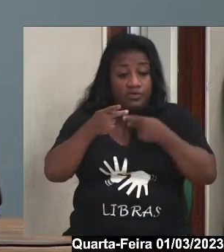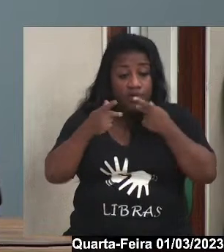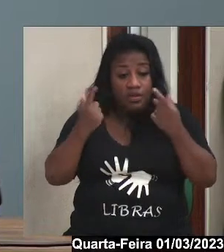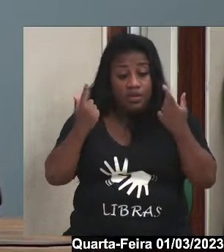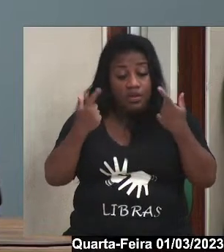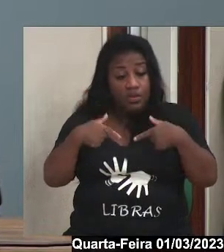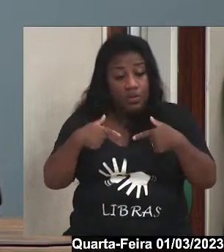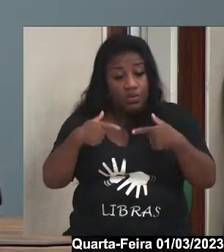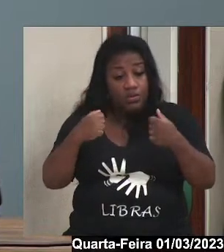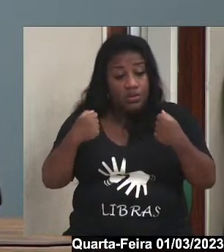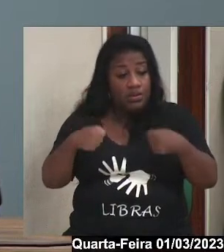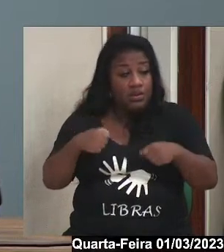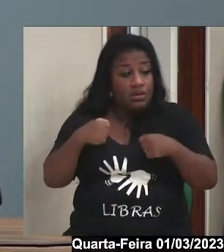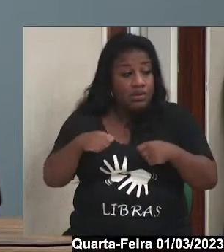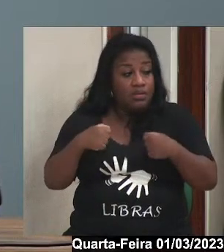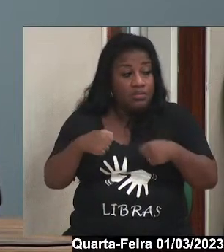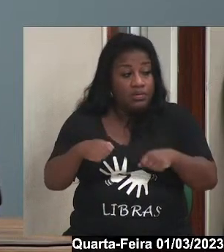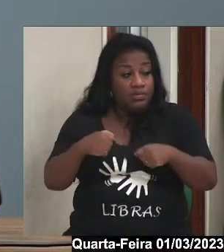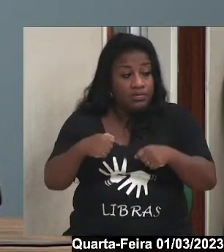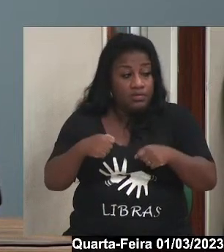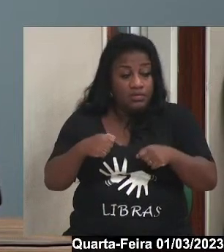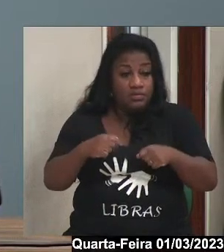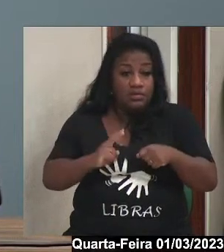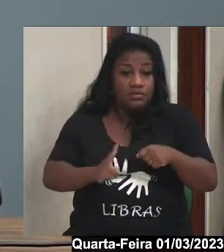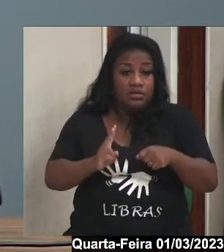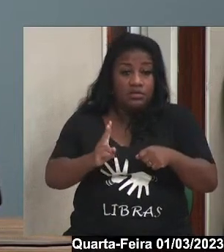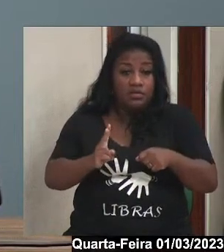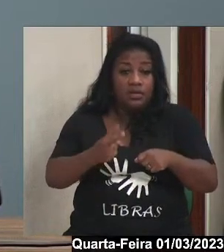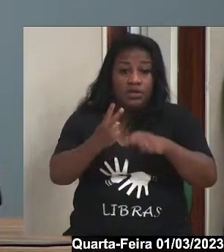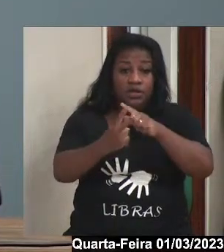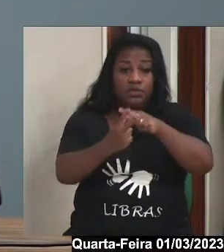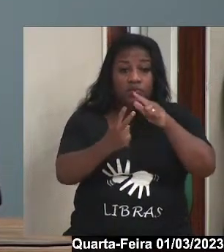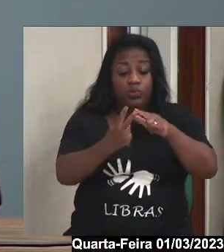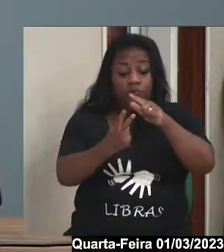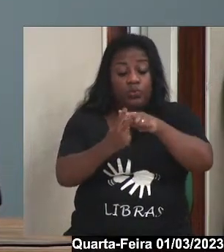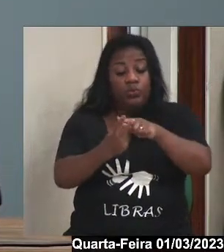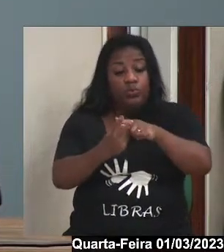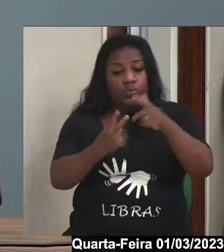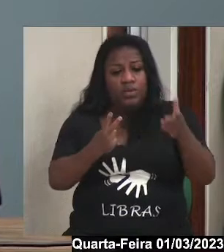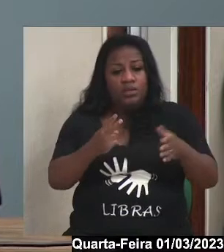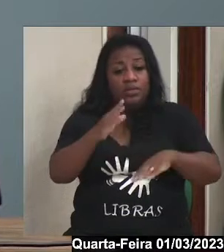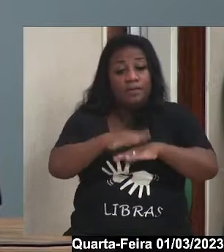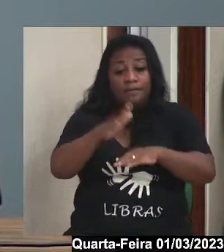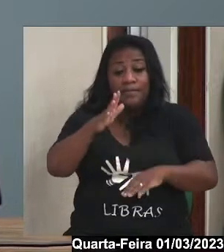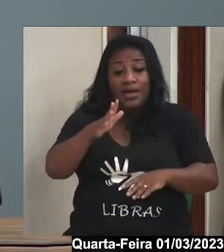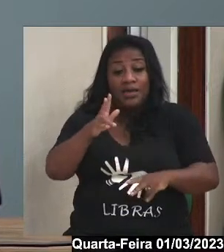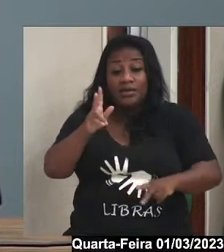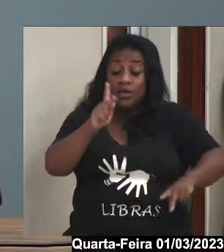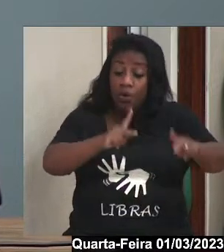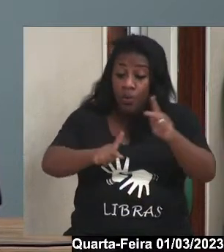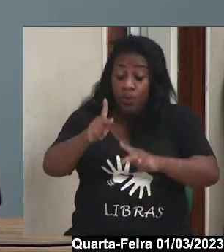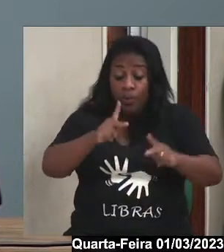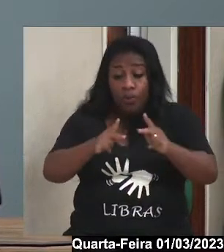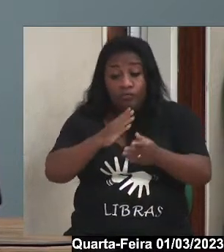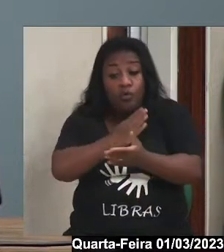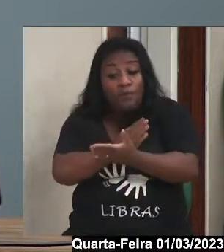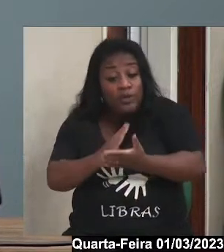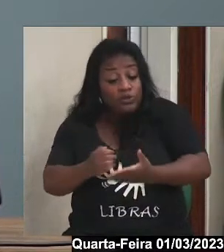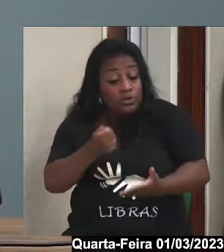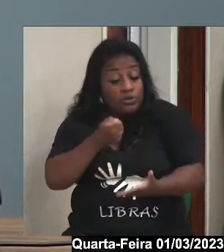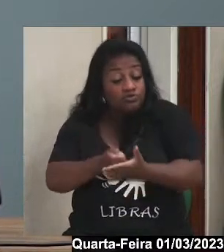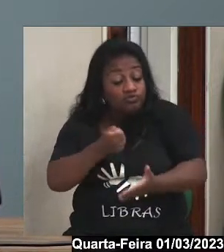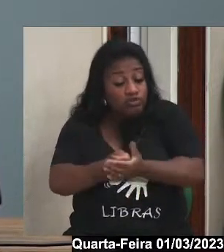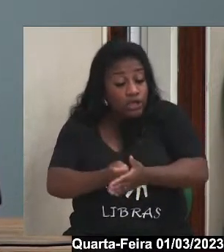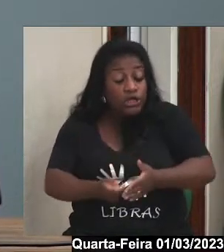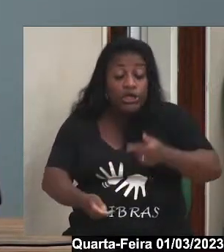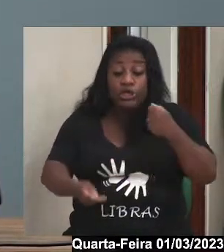nenhum. Ele tinha que agradar gregos e troianos, sempre dos dois lados. Mas agora a população começou a exigir que os